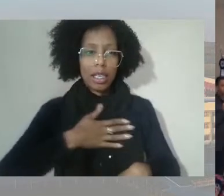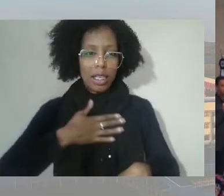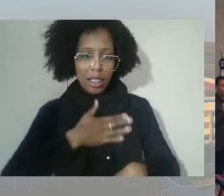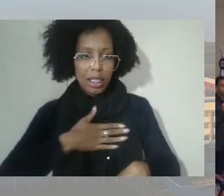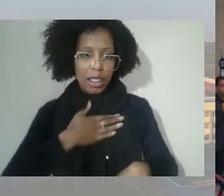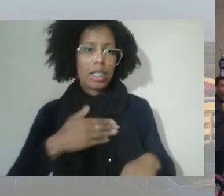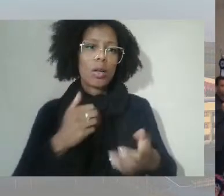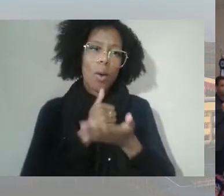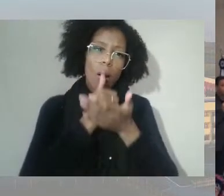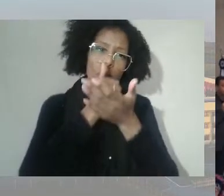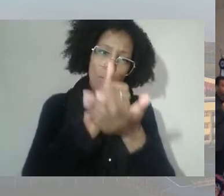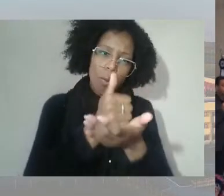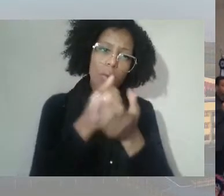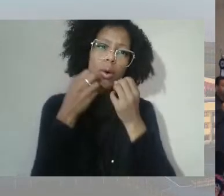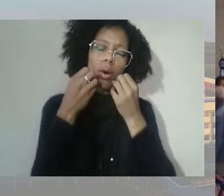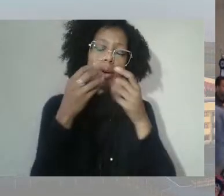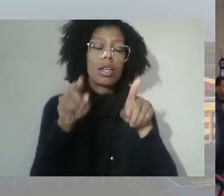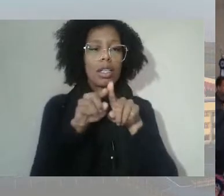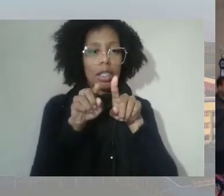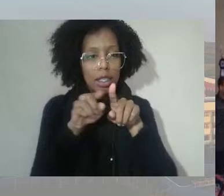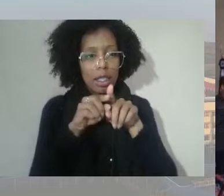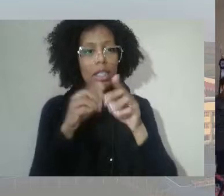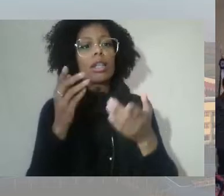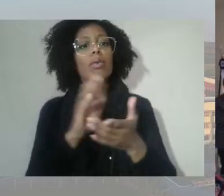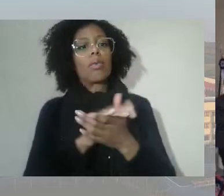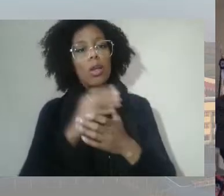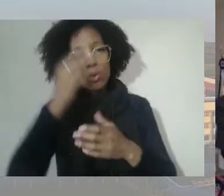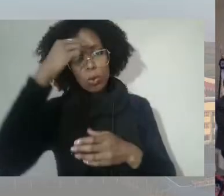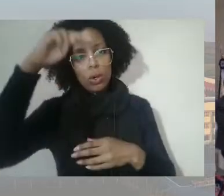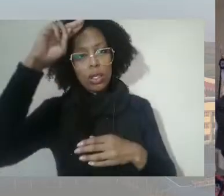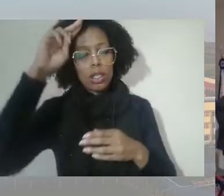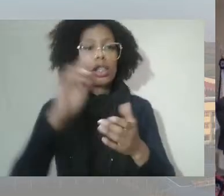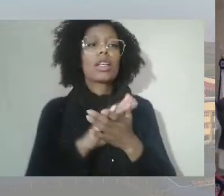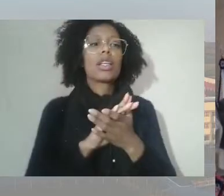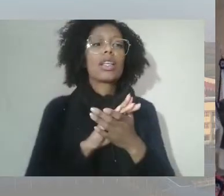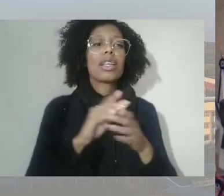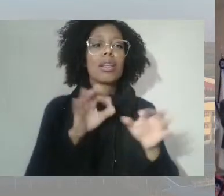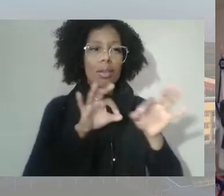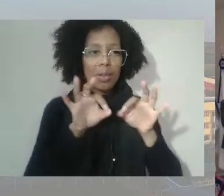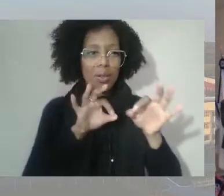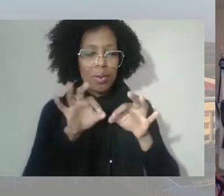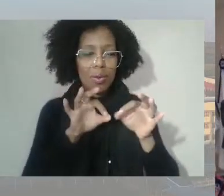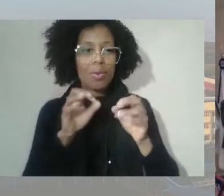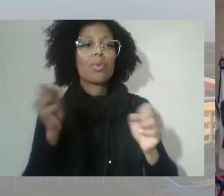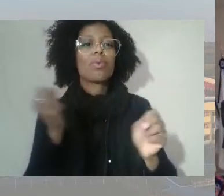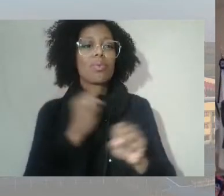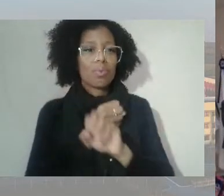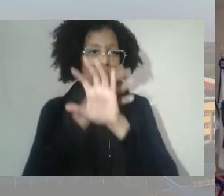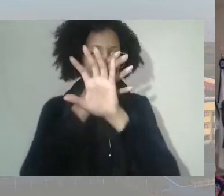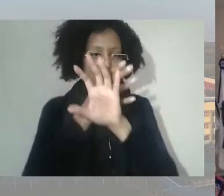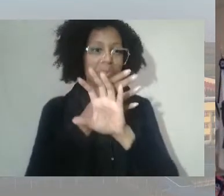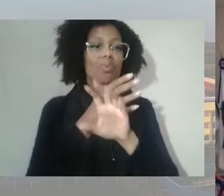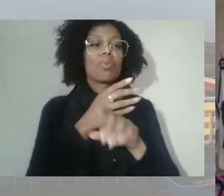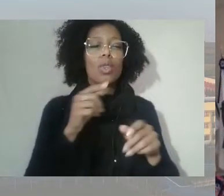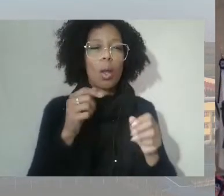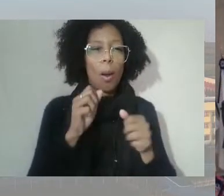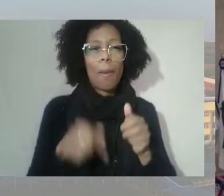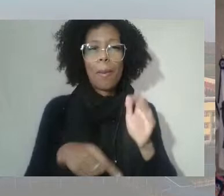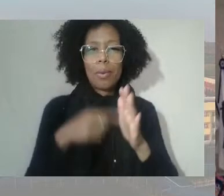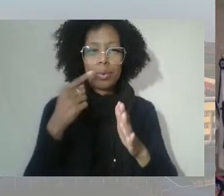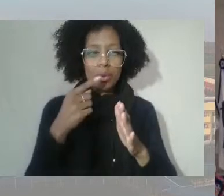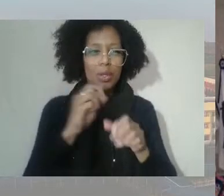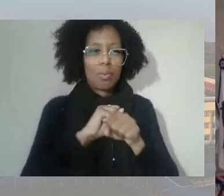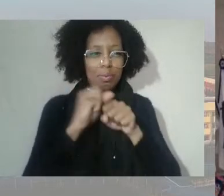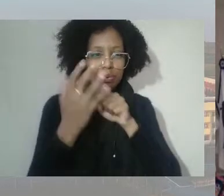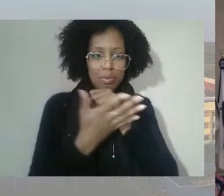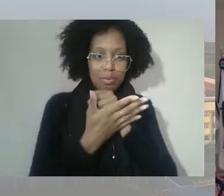assim como Uruguaiana, que fez lá online, né, no primeiro ano da pandemia. Não podemos esquecer que a